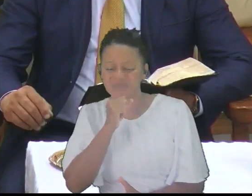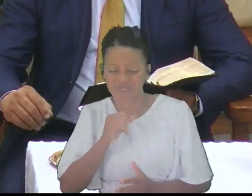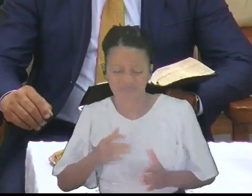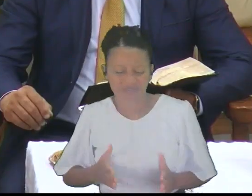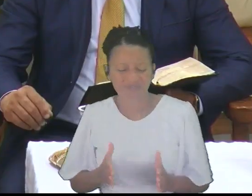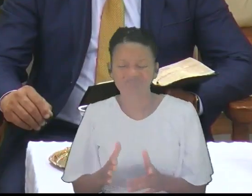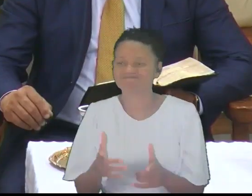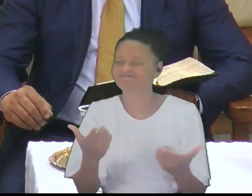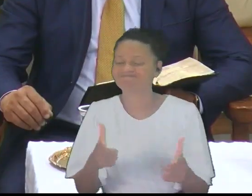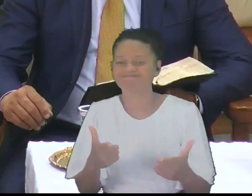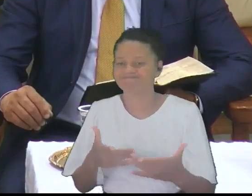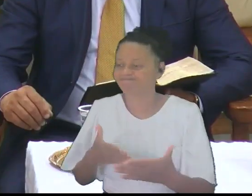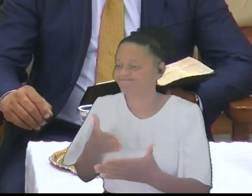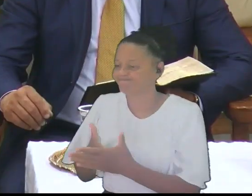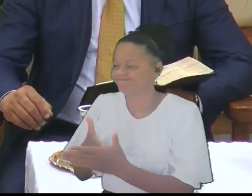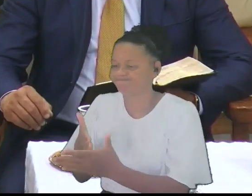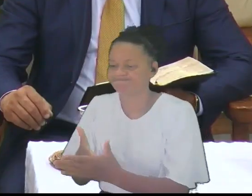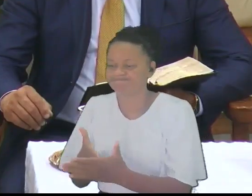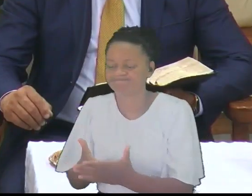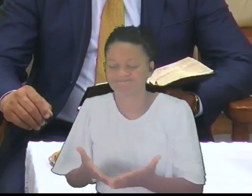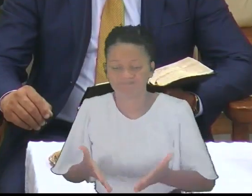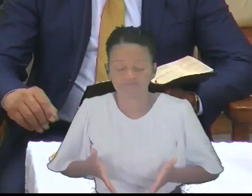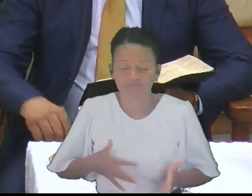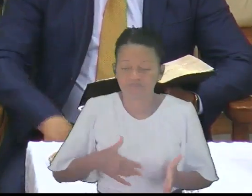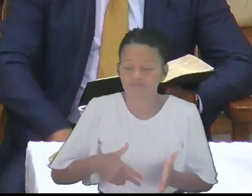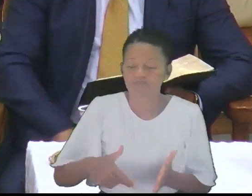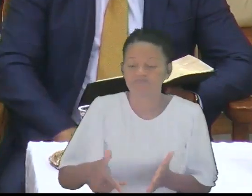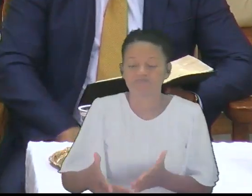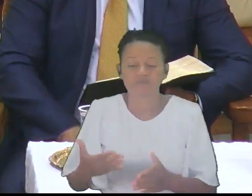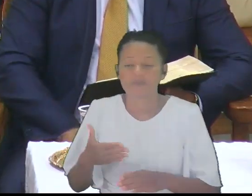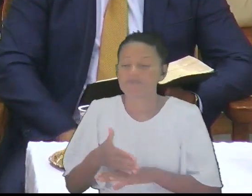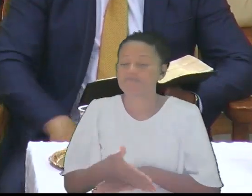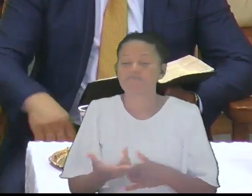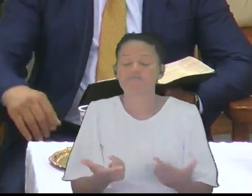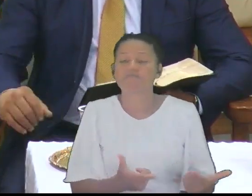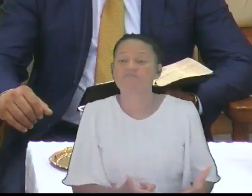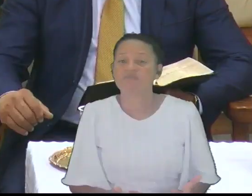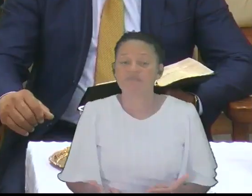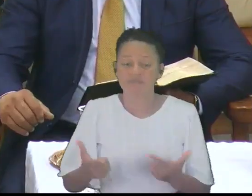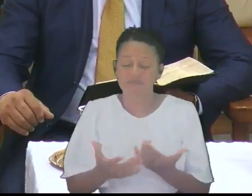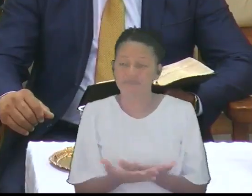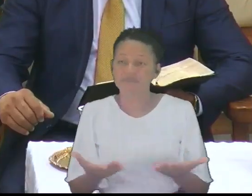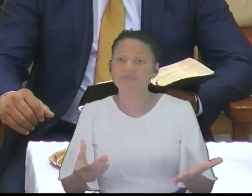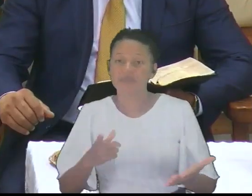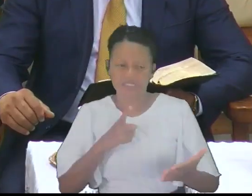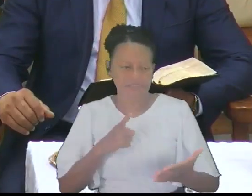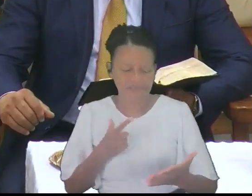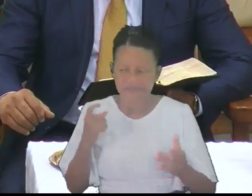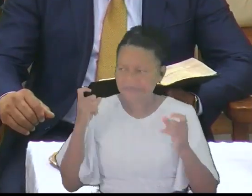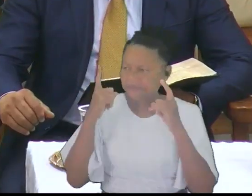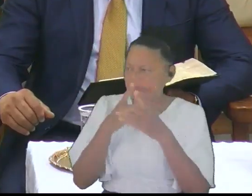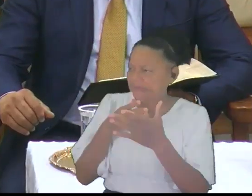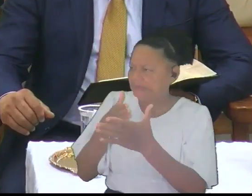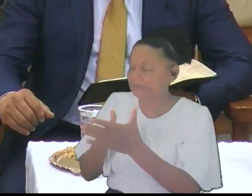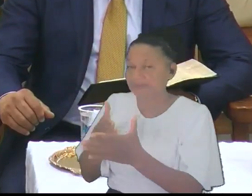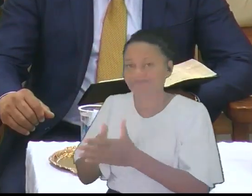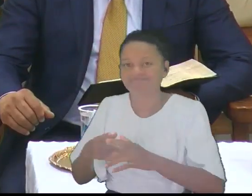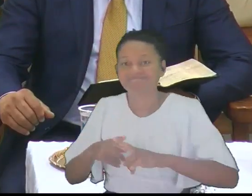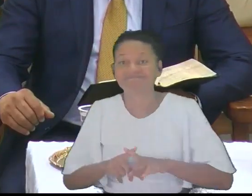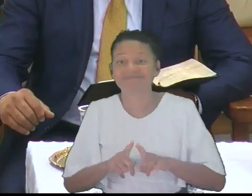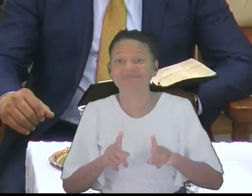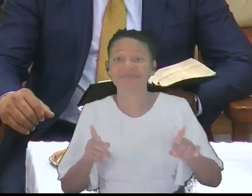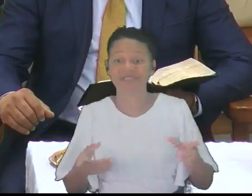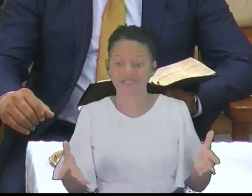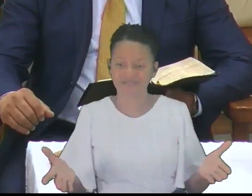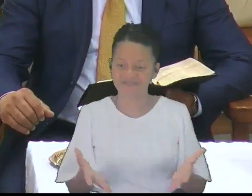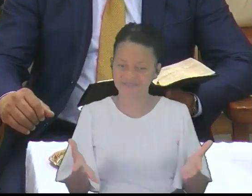tinha passagem, era um caminho que não tinha entrada, era um caminho que tinha obstáculo. Mas agora,